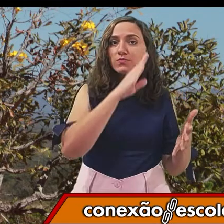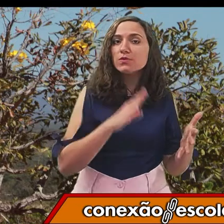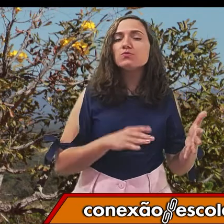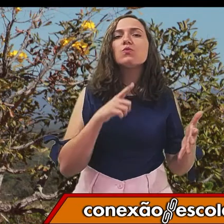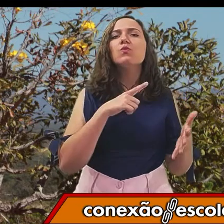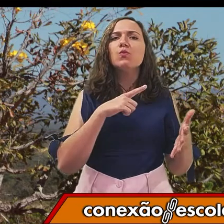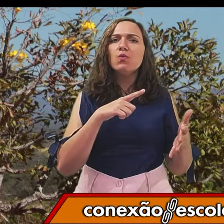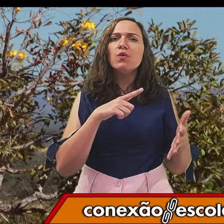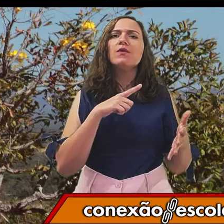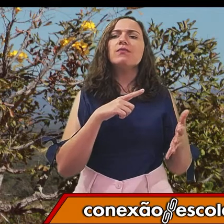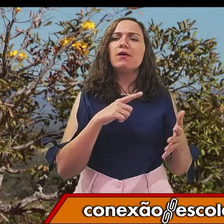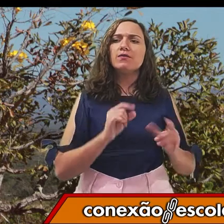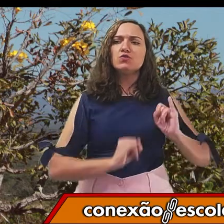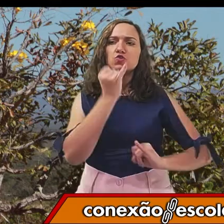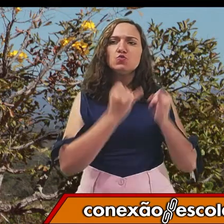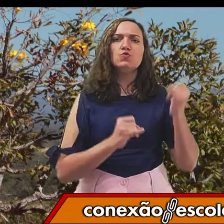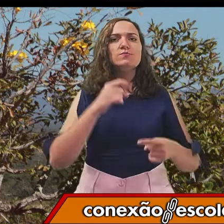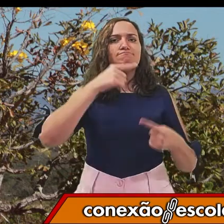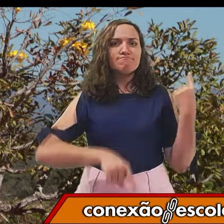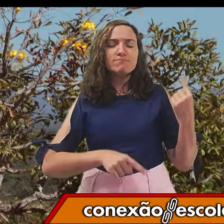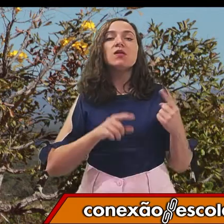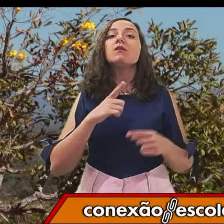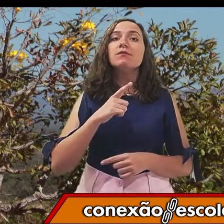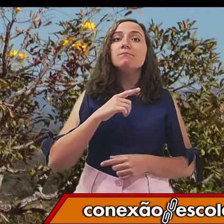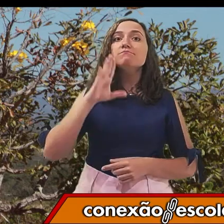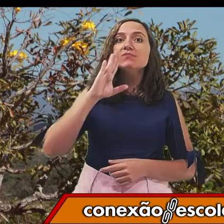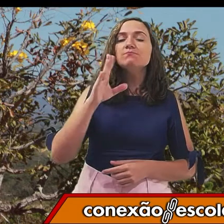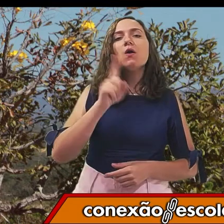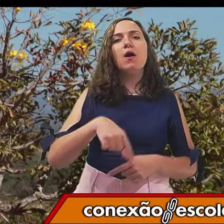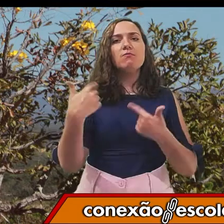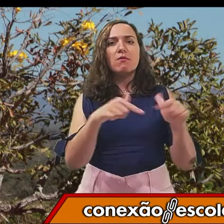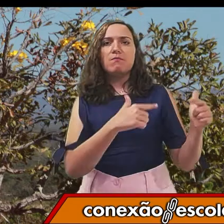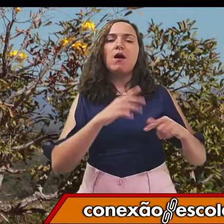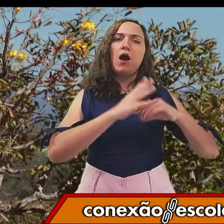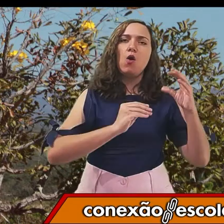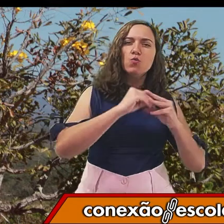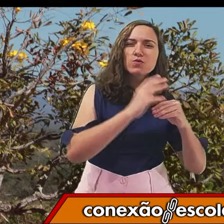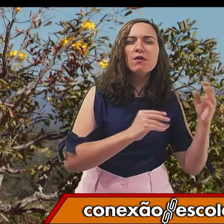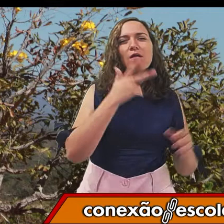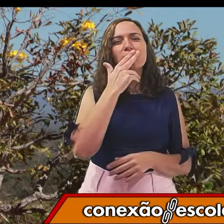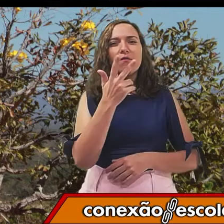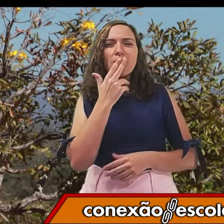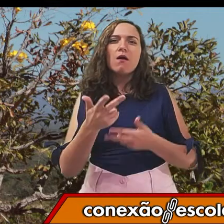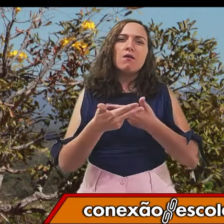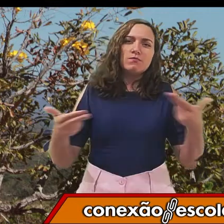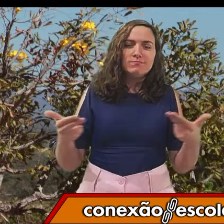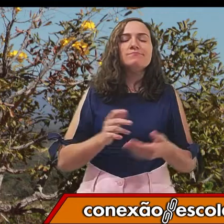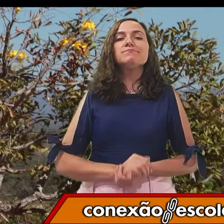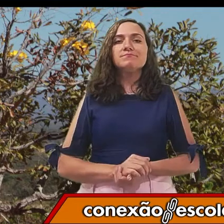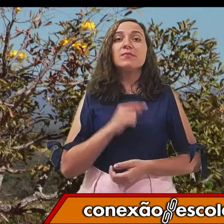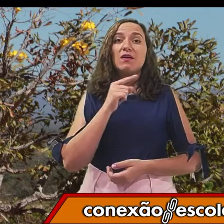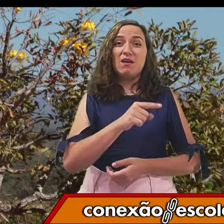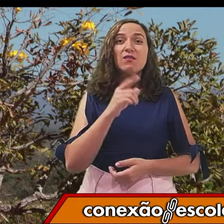baseava no cultivo agrícola de açúcar, algodão, tabaco, entre outros. A mineração estava em decadência.